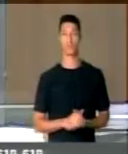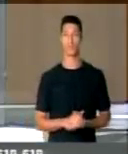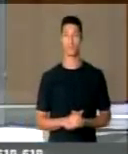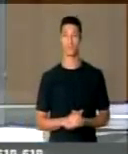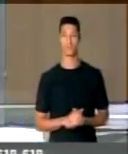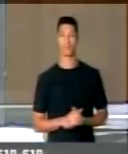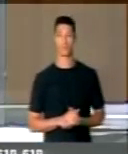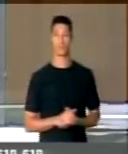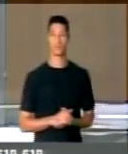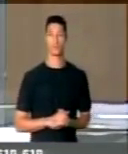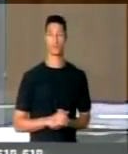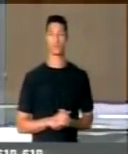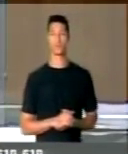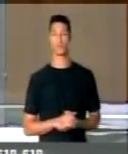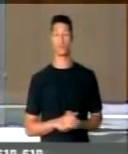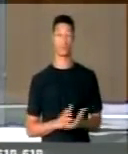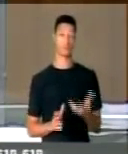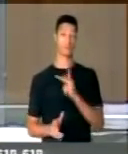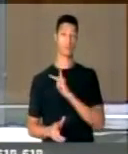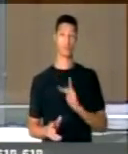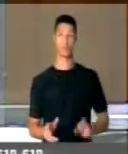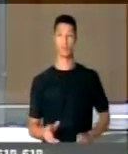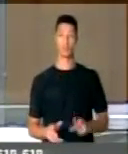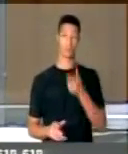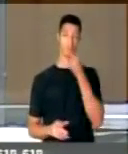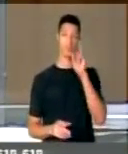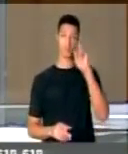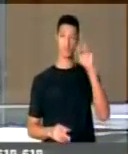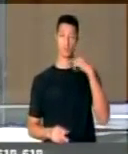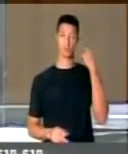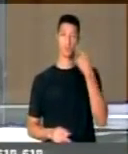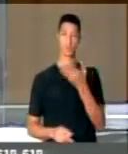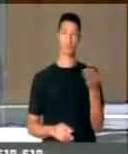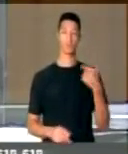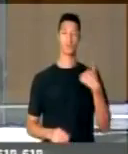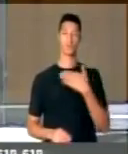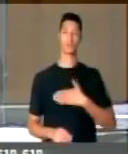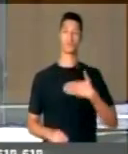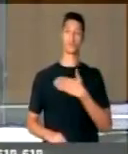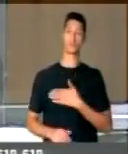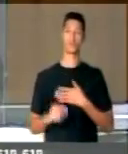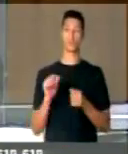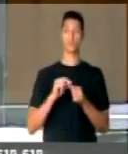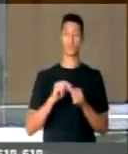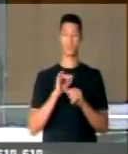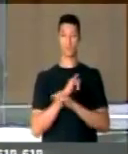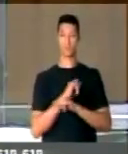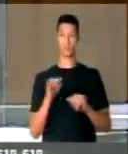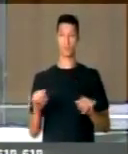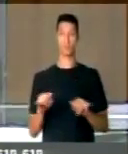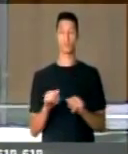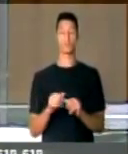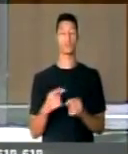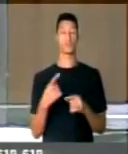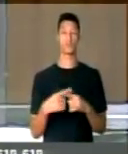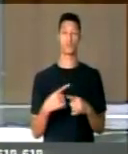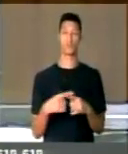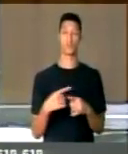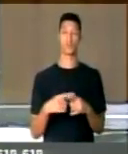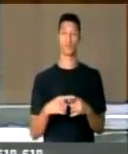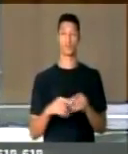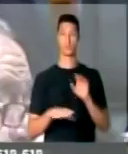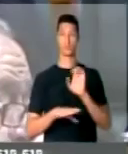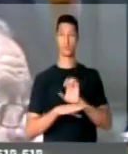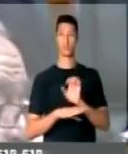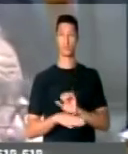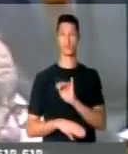deputada Benedita da Silva. Senhor presidente, senhoras e senhores deputados, eu gostaria de fazer o registro porque o